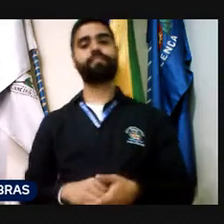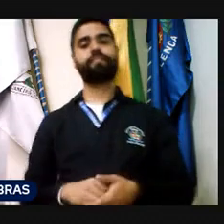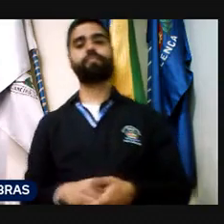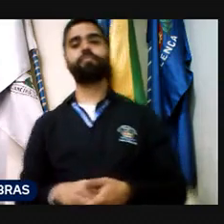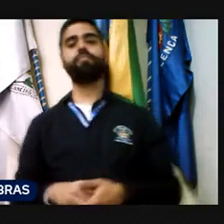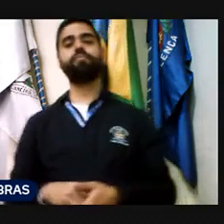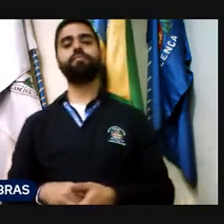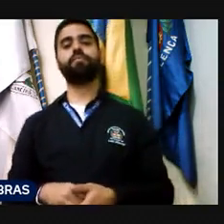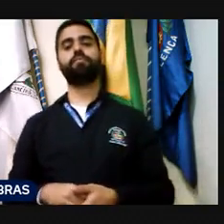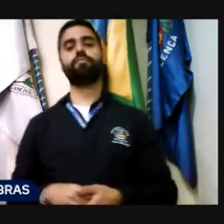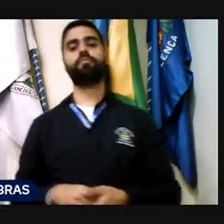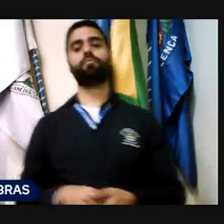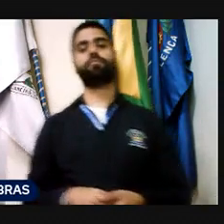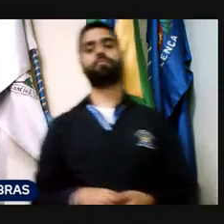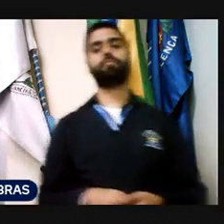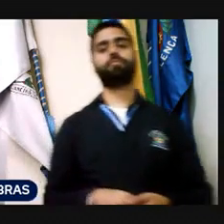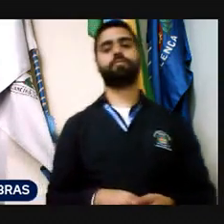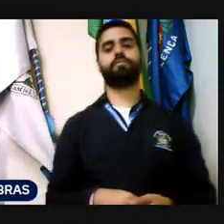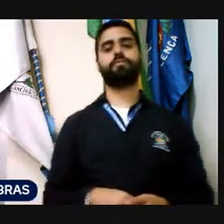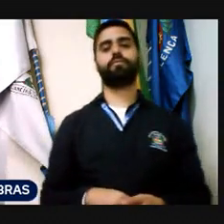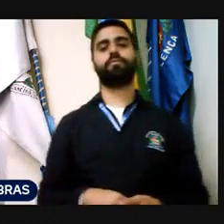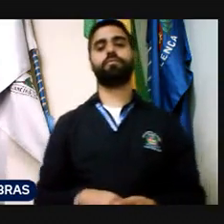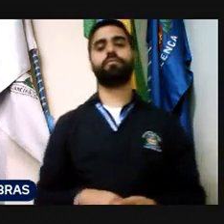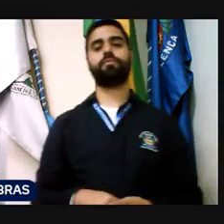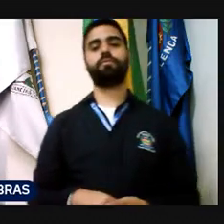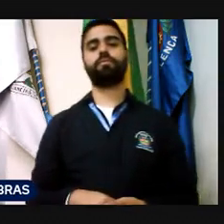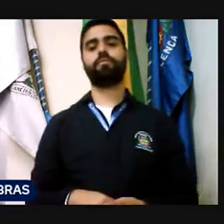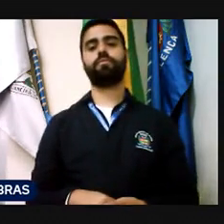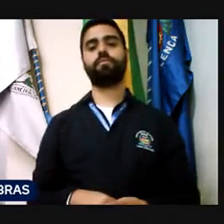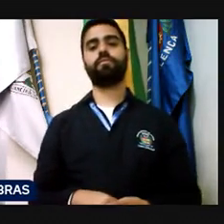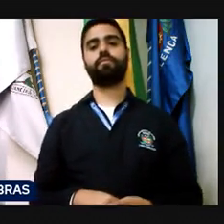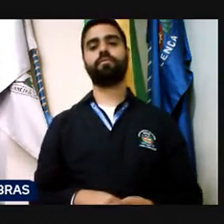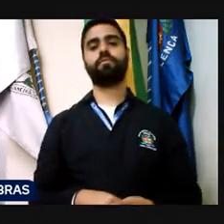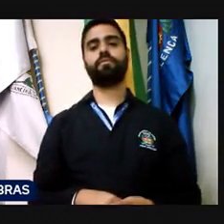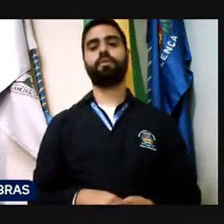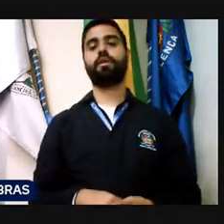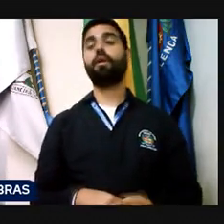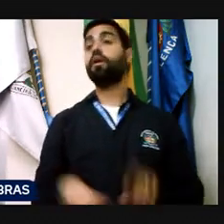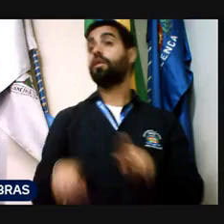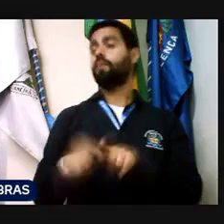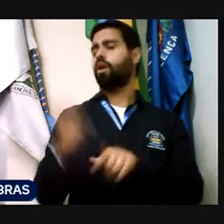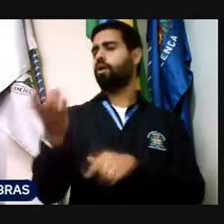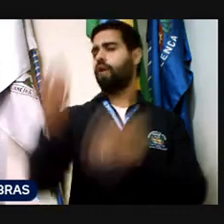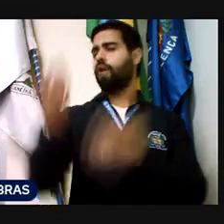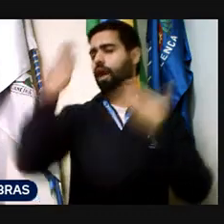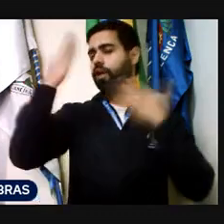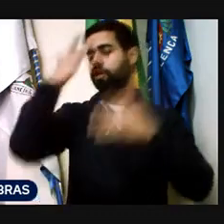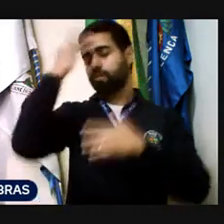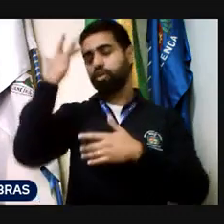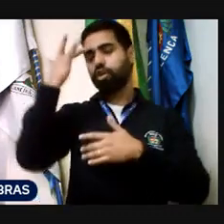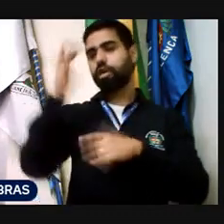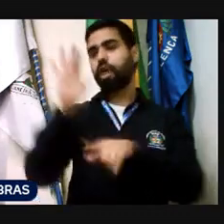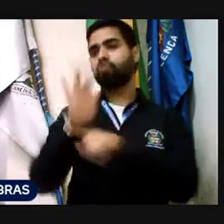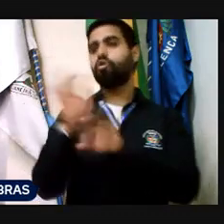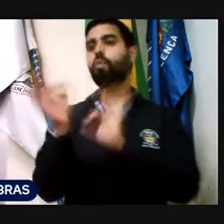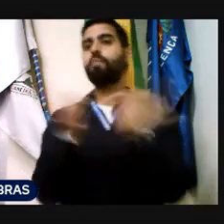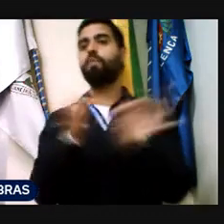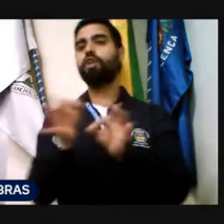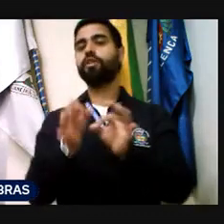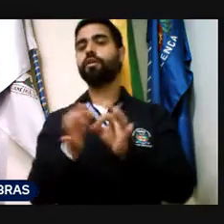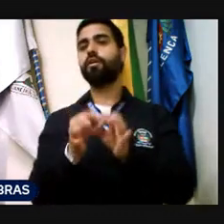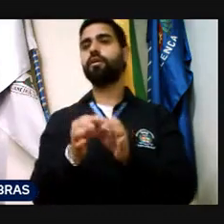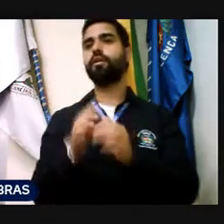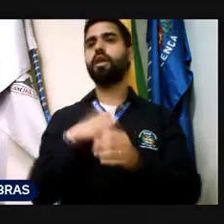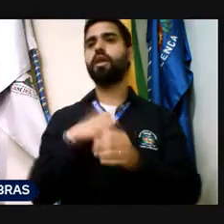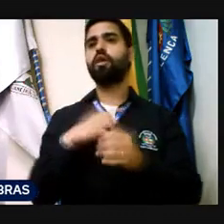de agradecer as pessoas que nos ajudaram no nosso projeto com cobertores,